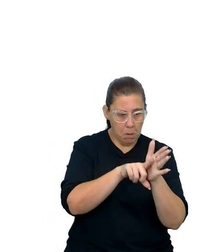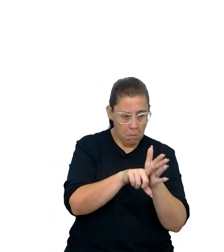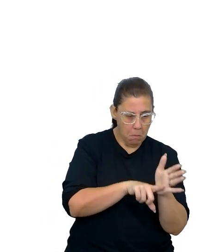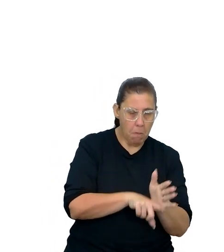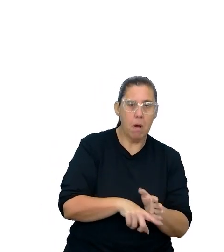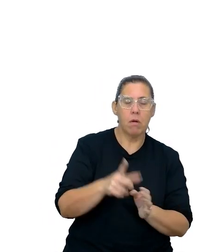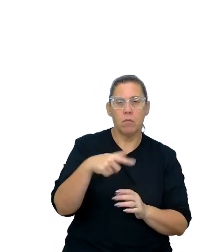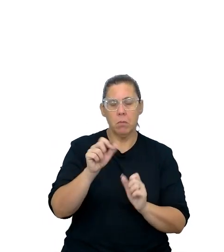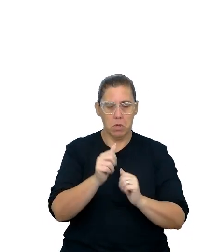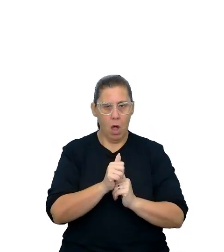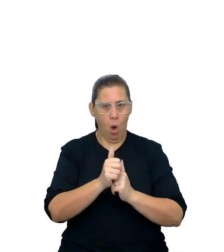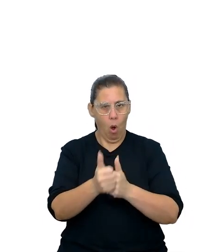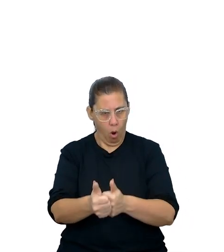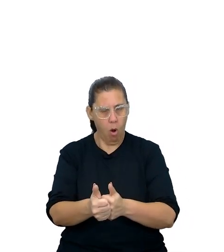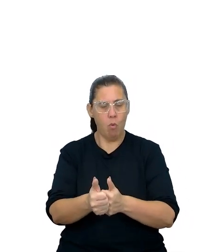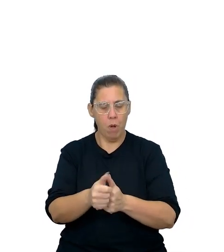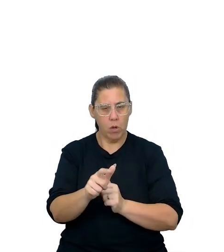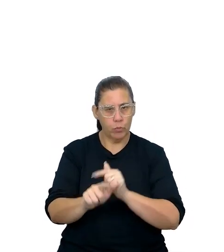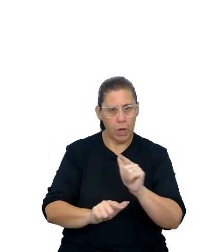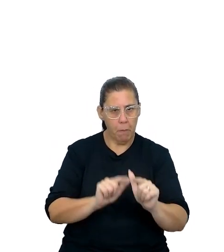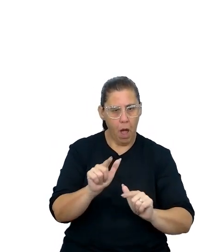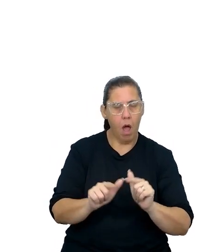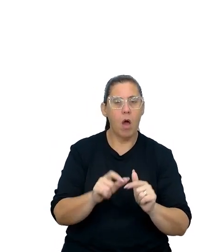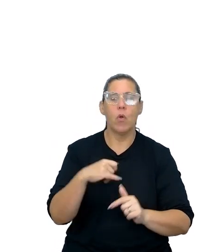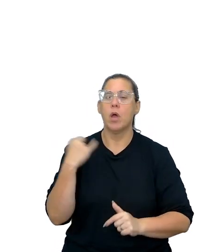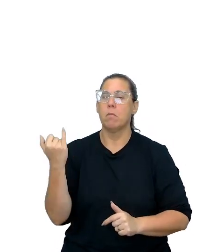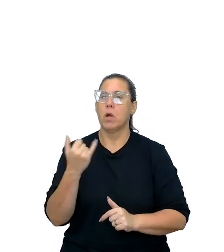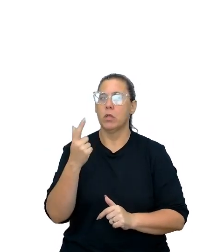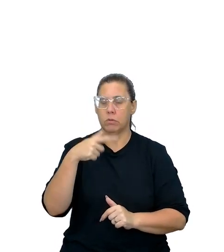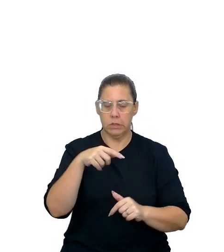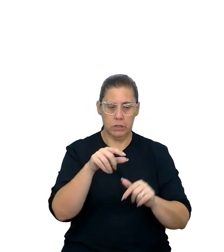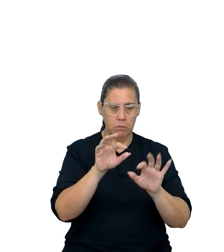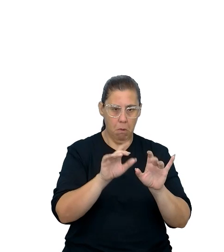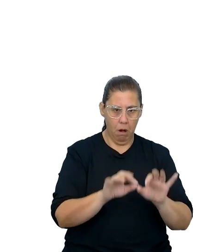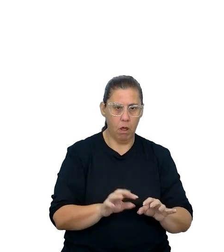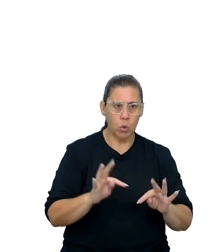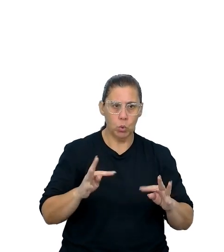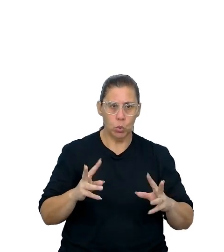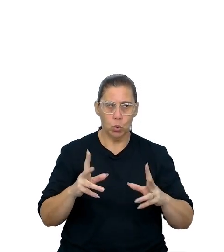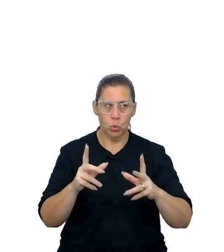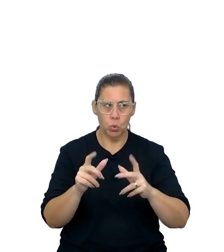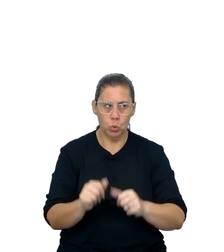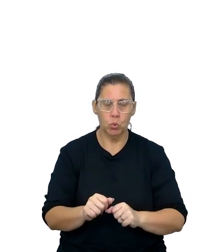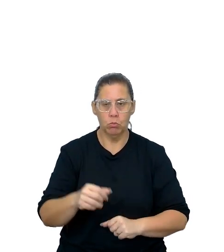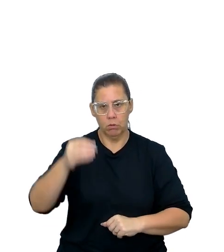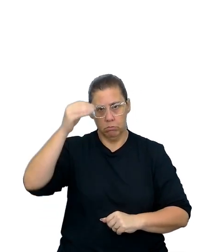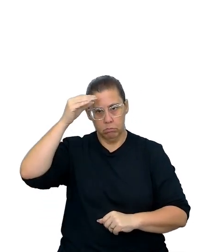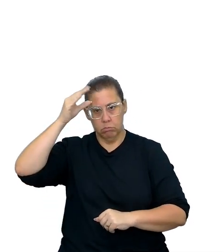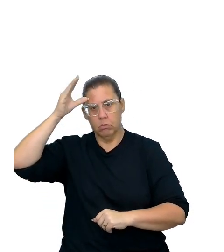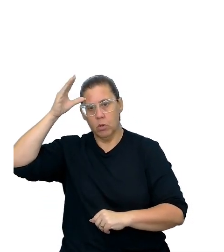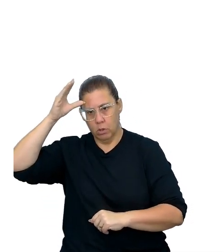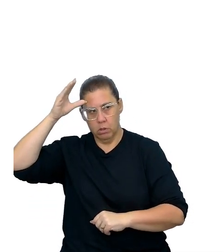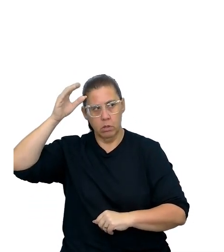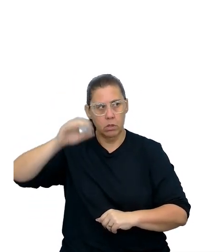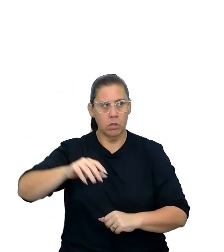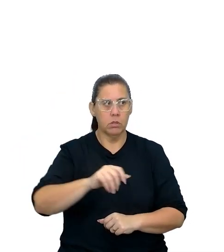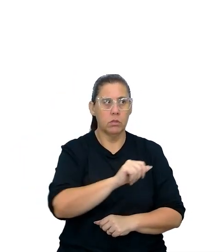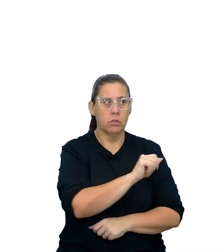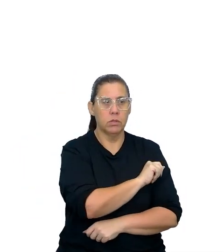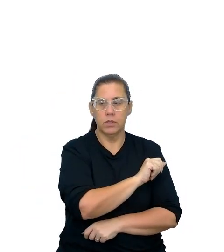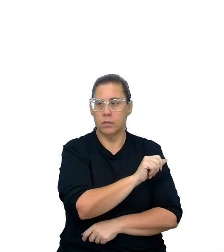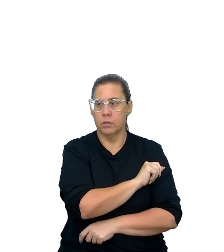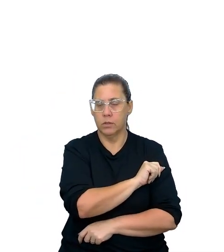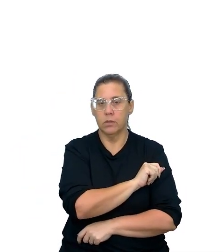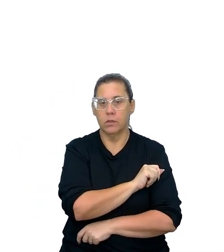vocês possam acompanhar aí esse trabalho. É importante vocês mapearem aí os conhecimentos que os estudantes possuem